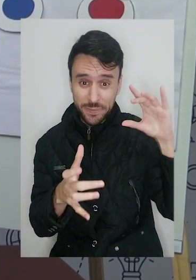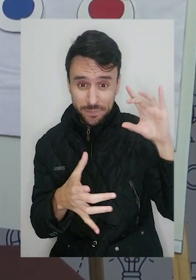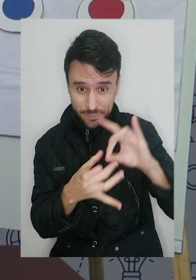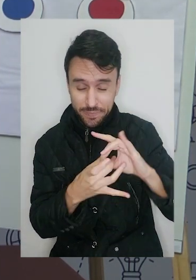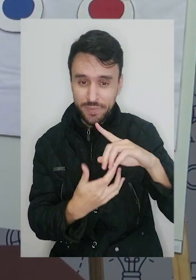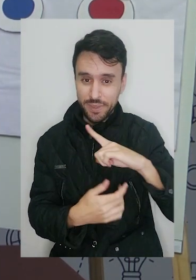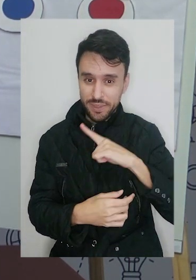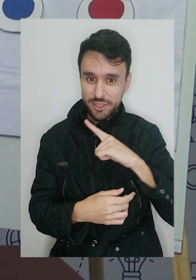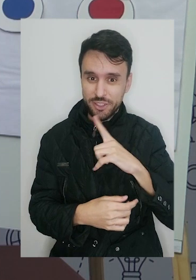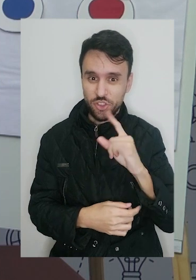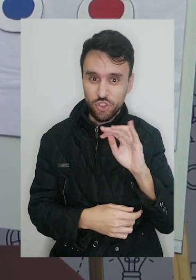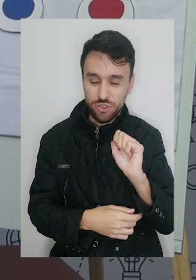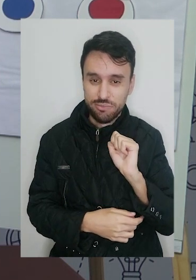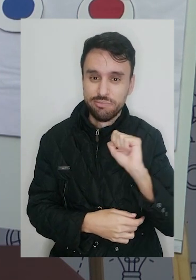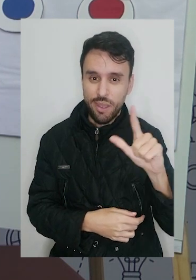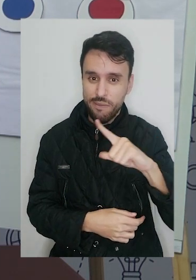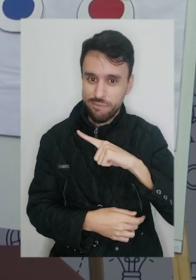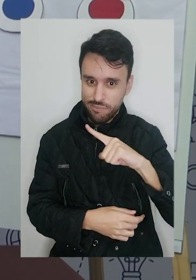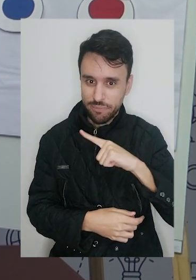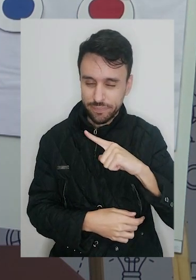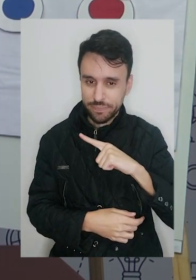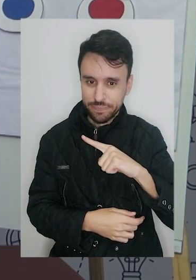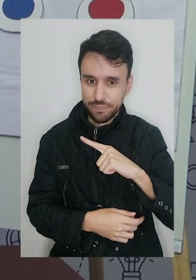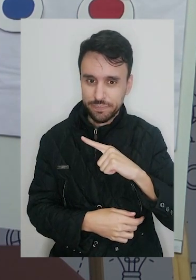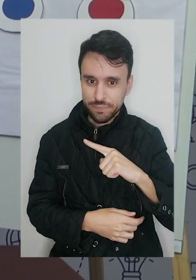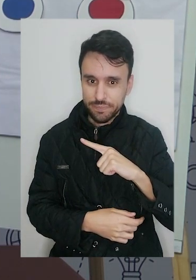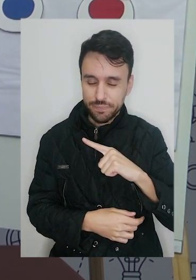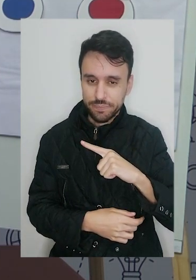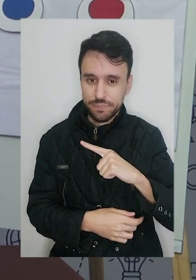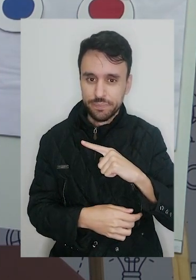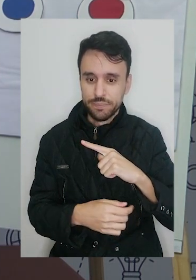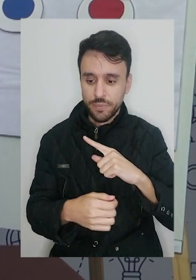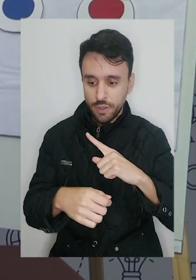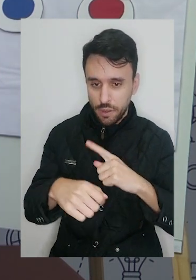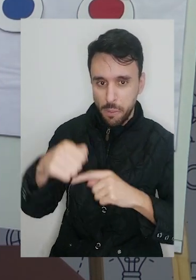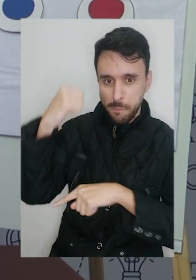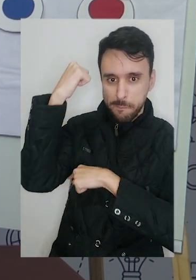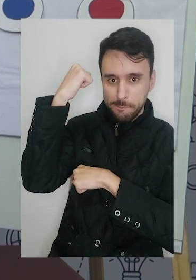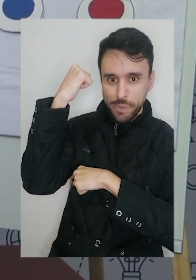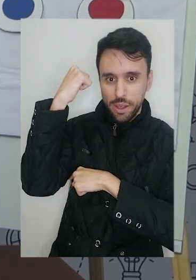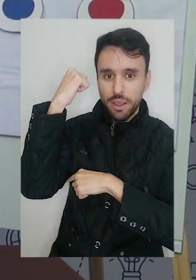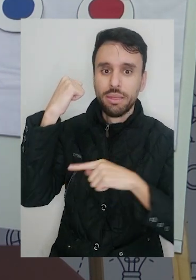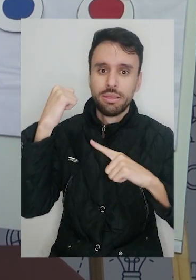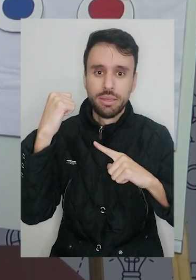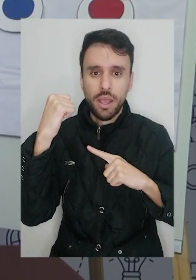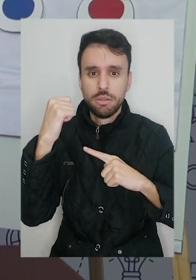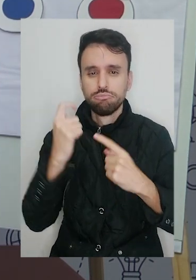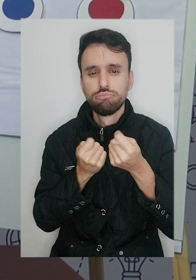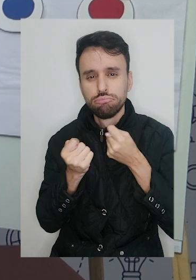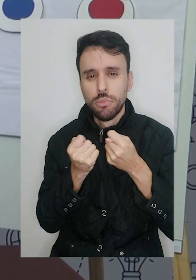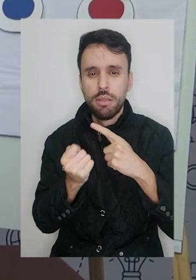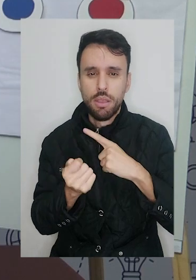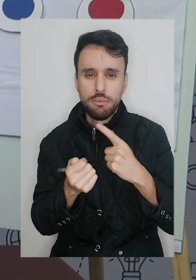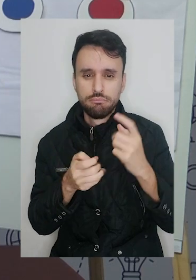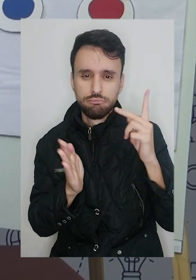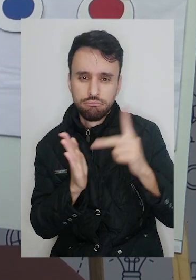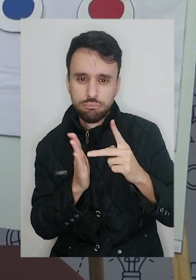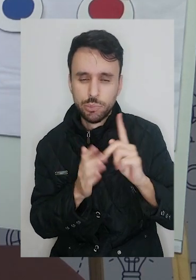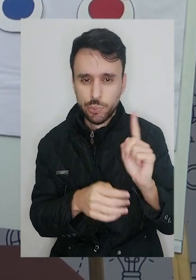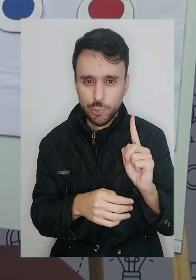termômetro digital, que nós colocamos aqui embaixo do braço. Então, termômetro digital. Olha lá, grava